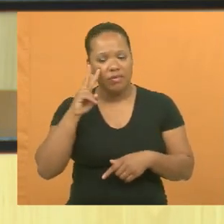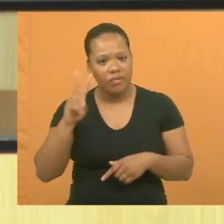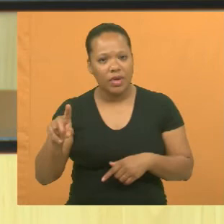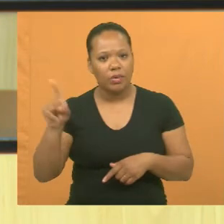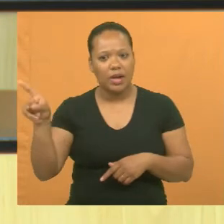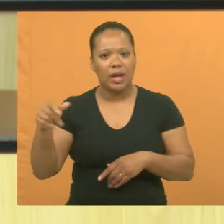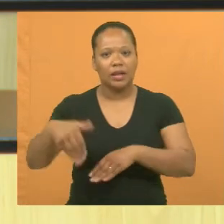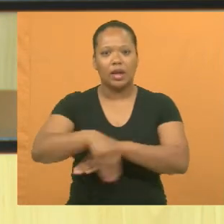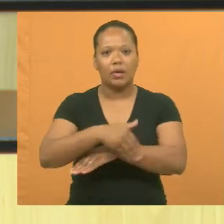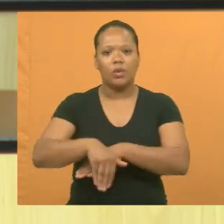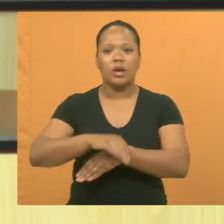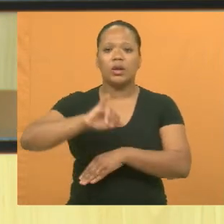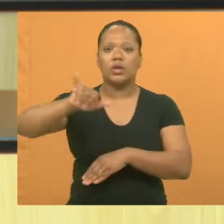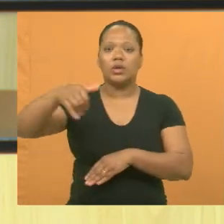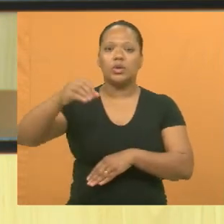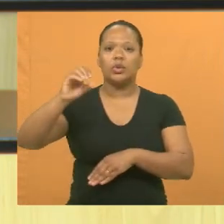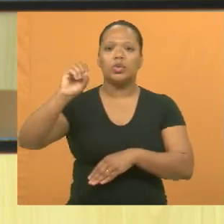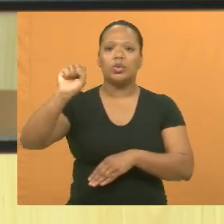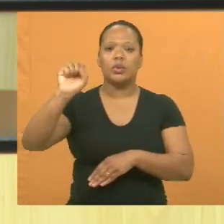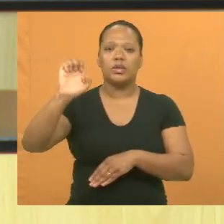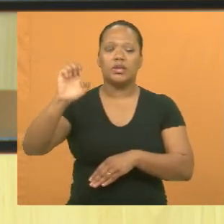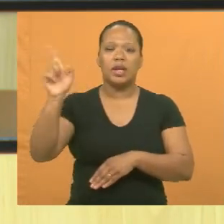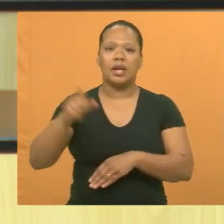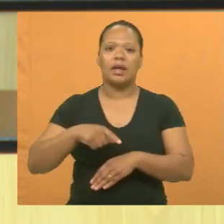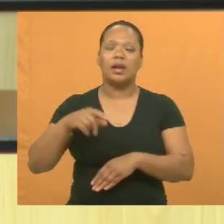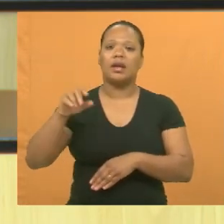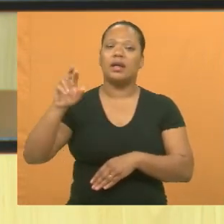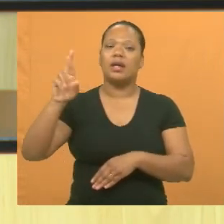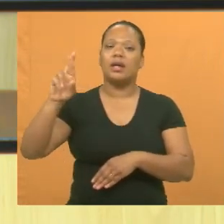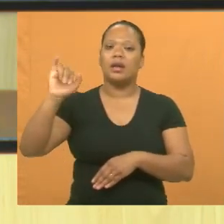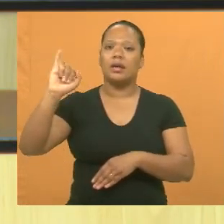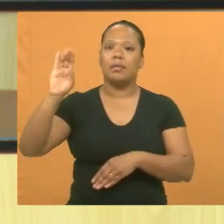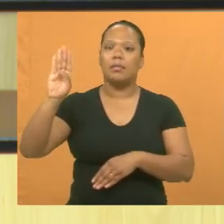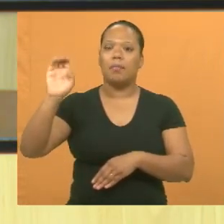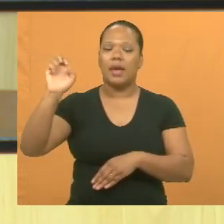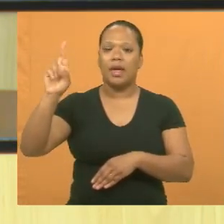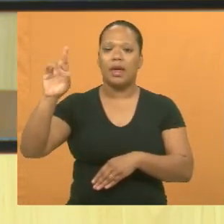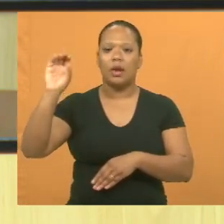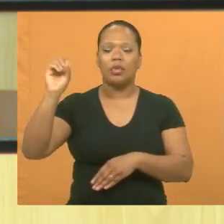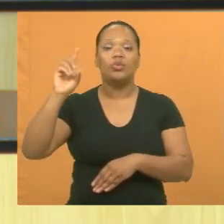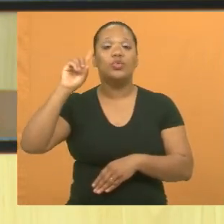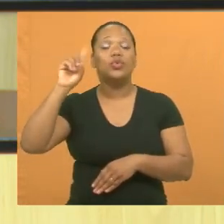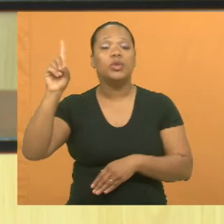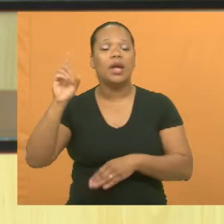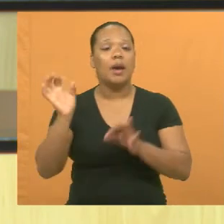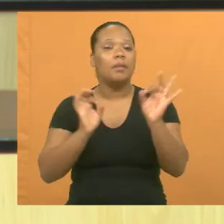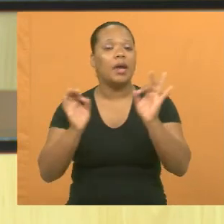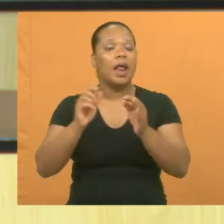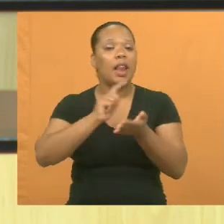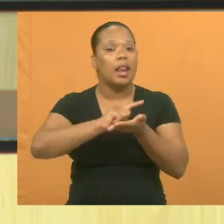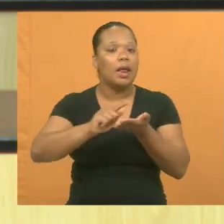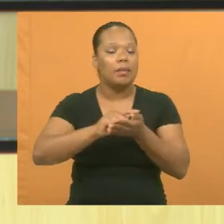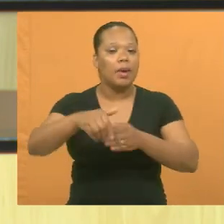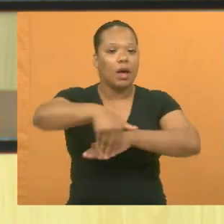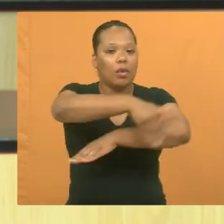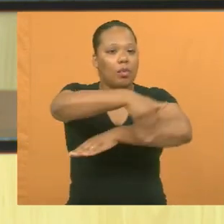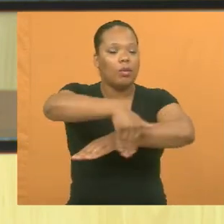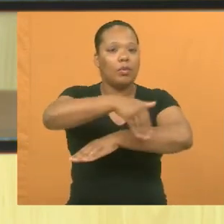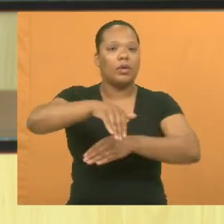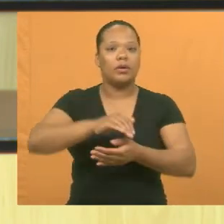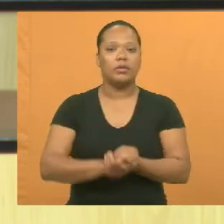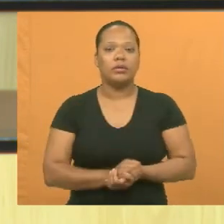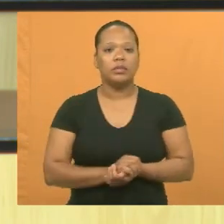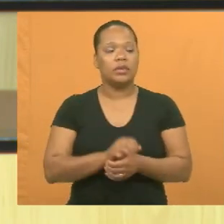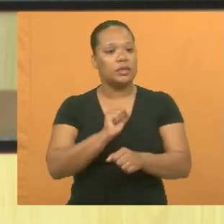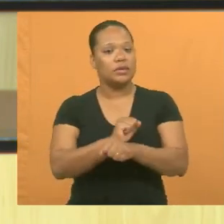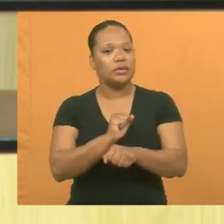José Ribeiro, no Parque Imperial? 1.1. Em caso positivo, qual a data prevista para a limpeza desses bueiros?